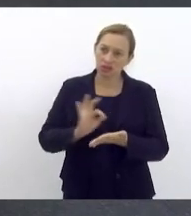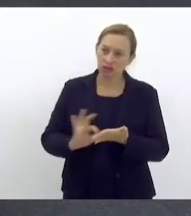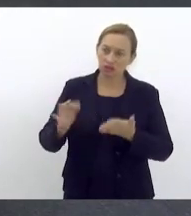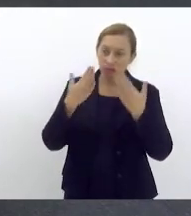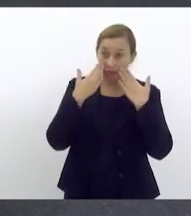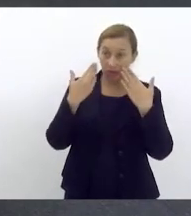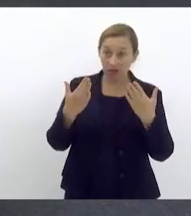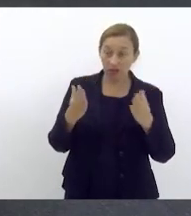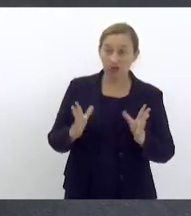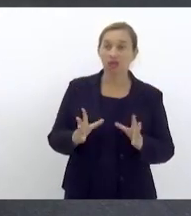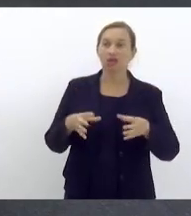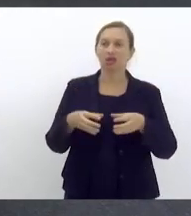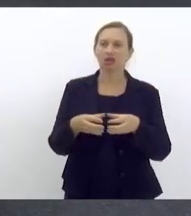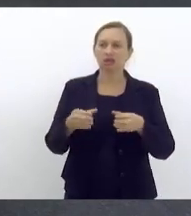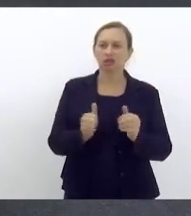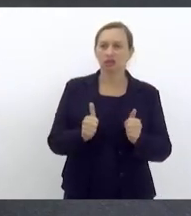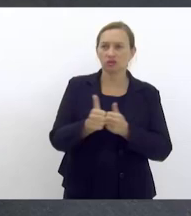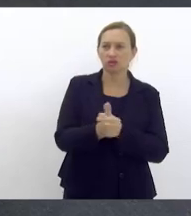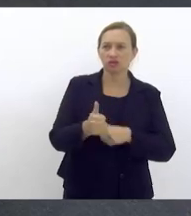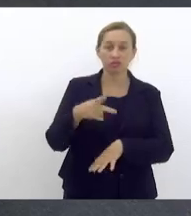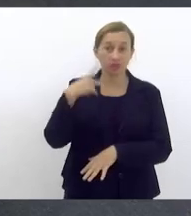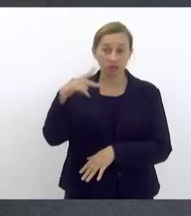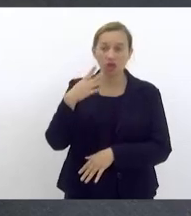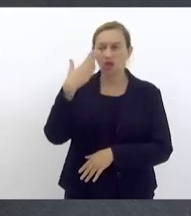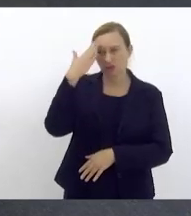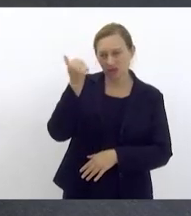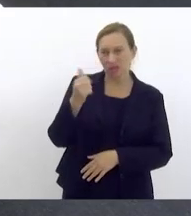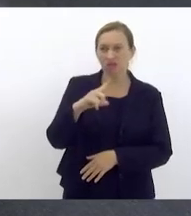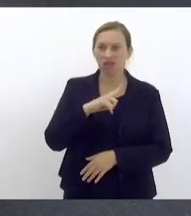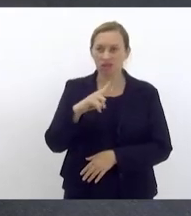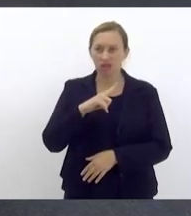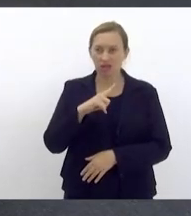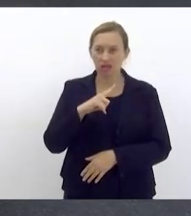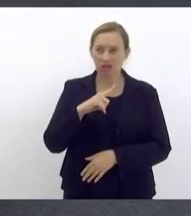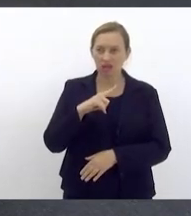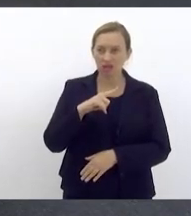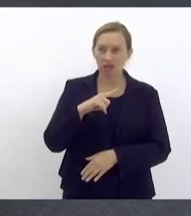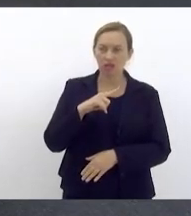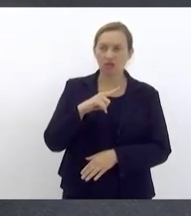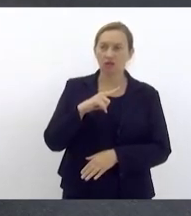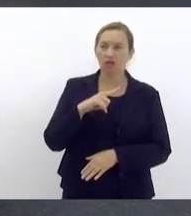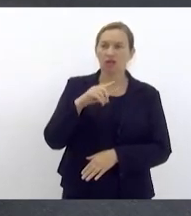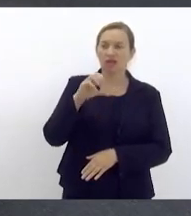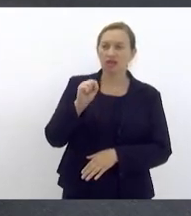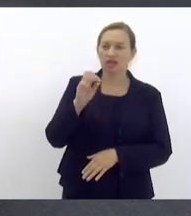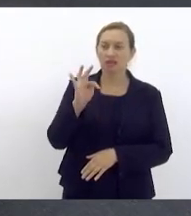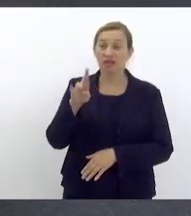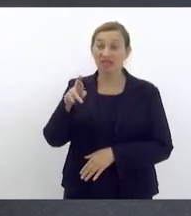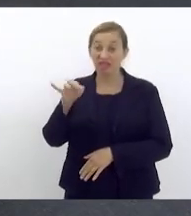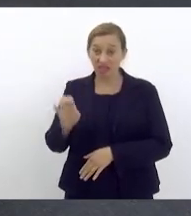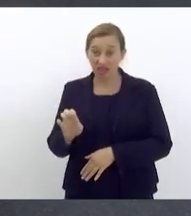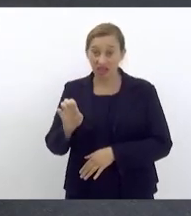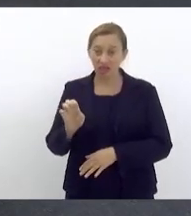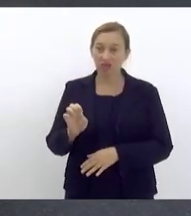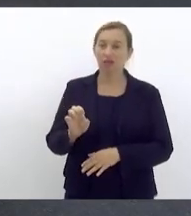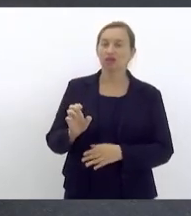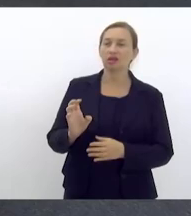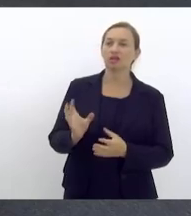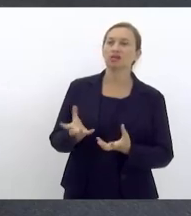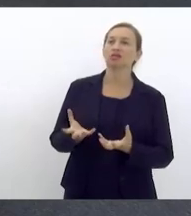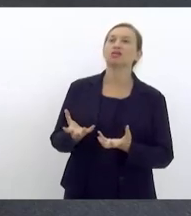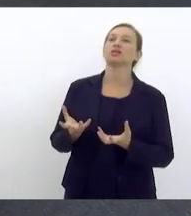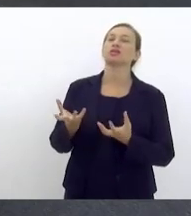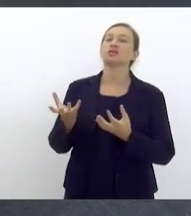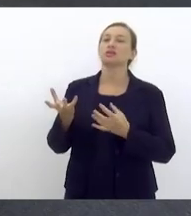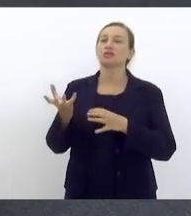em plenário a criação de uma frente parlamentar Eu sei que existe uma simetria com que é proposto na Câmara Federal mas ainda assim nós